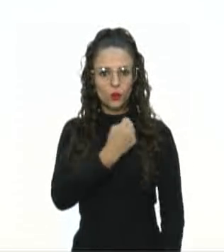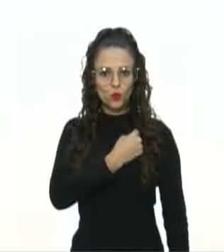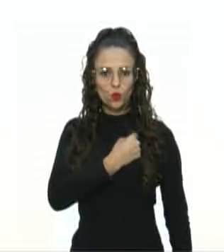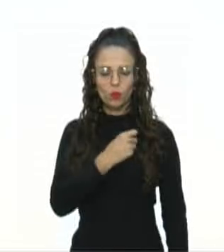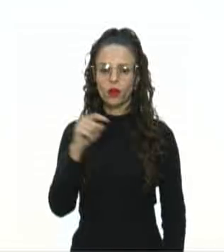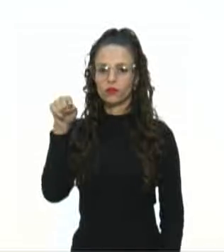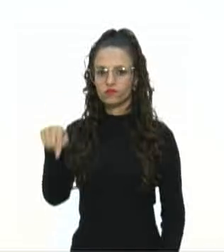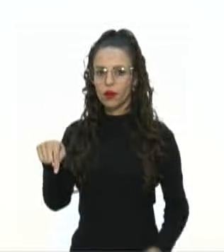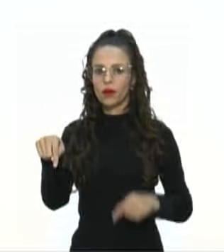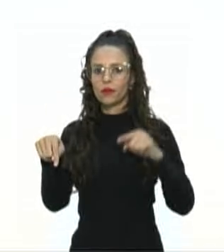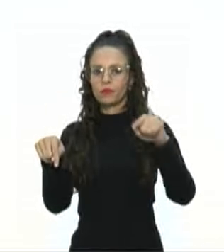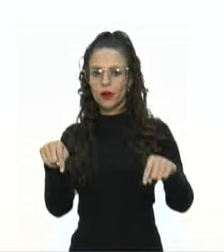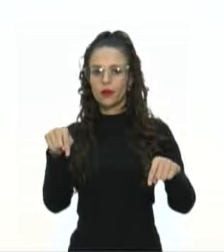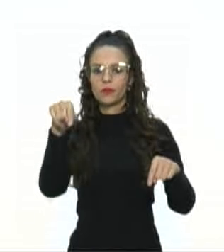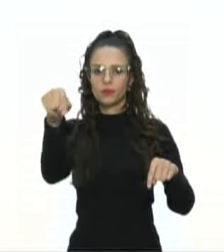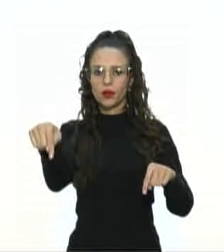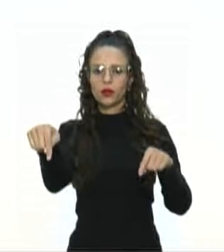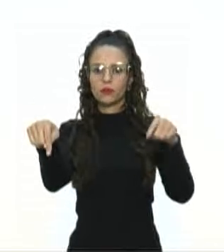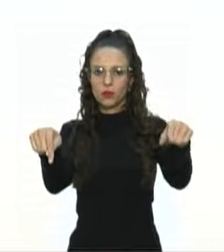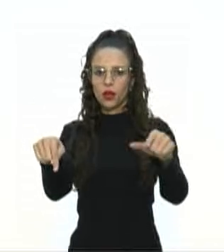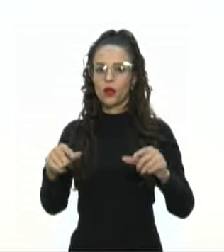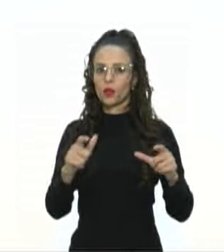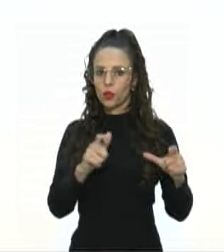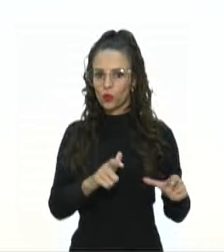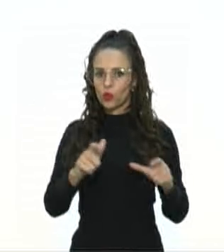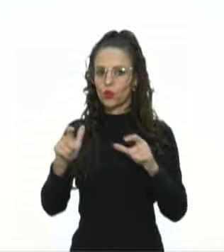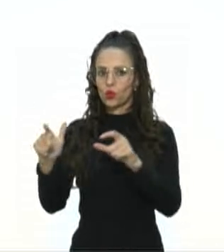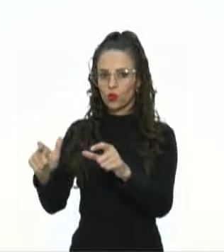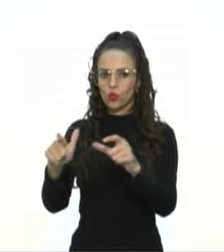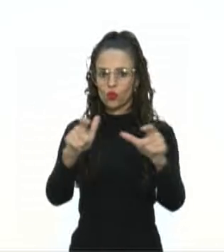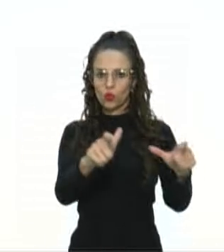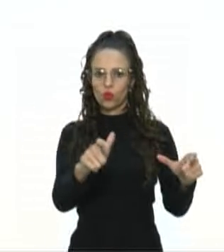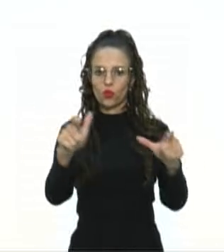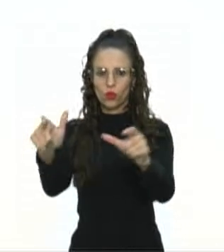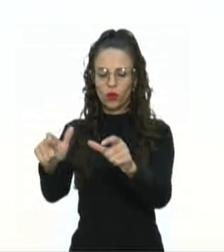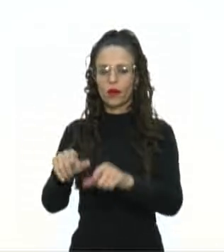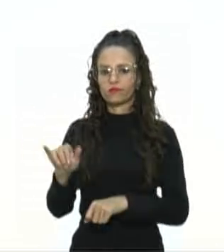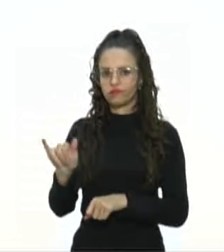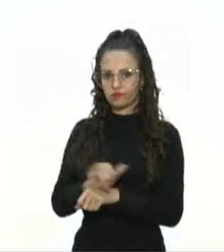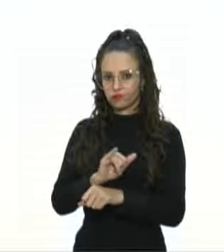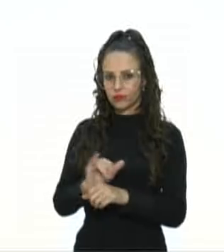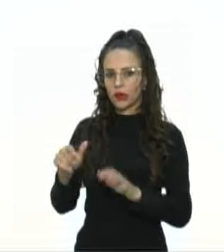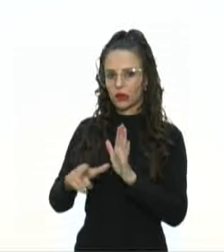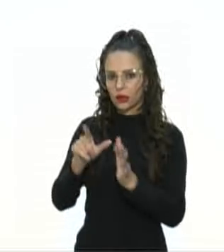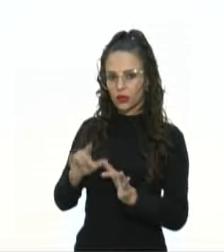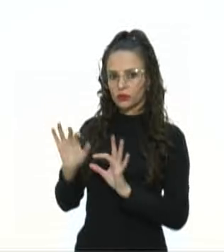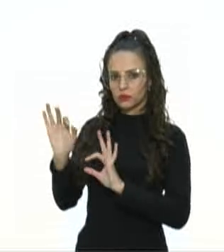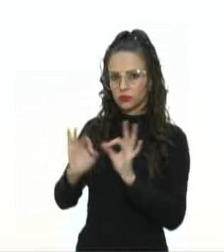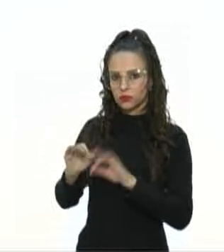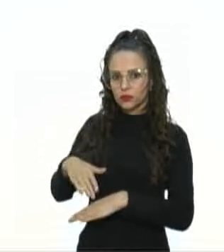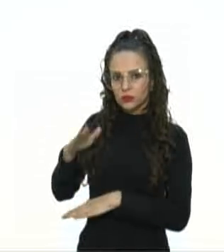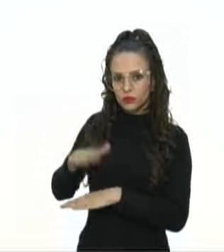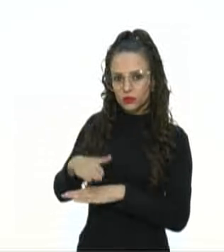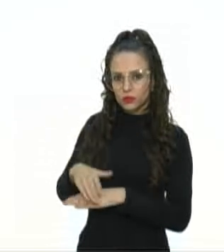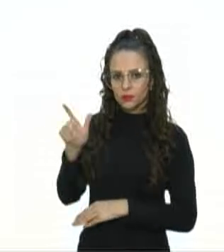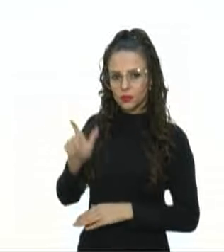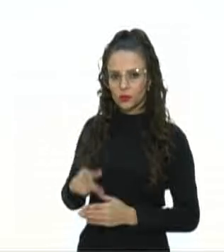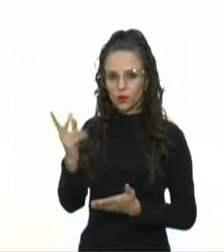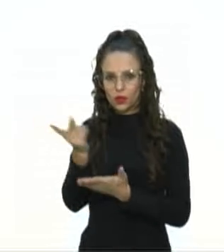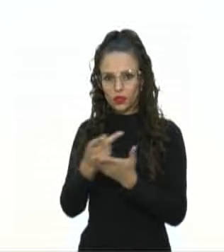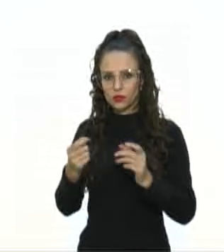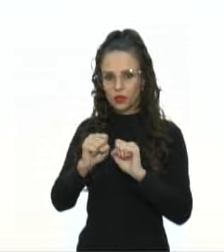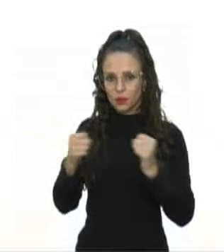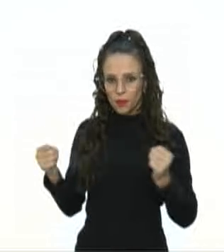numeradas, colocadas no terreno em locais estabelecidos pelo mapeador, que é a pessoa que vai estar desenhando aquele mapa, né, da